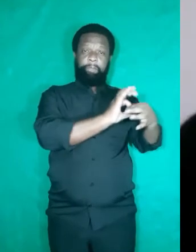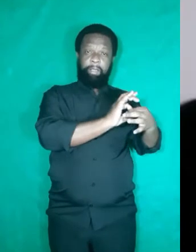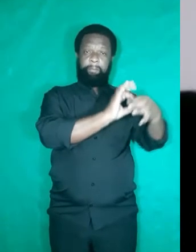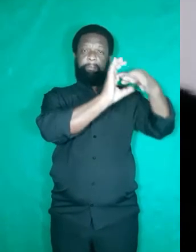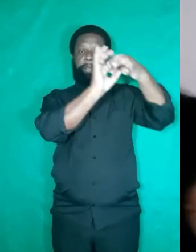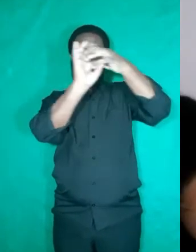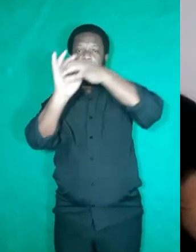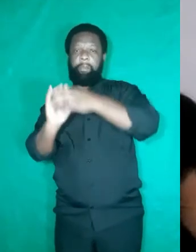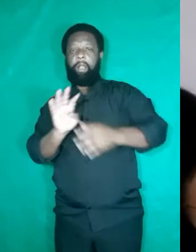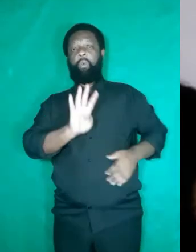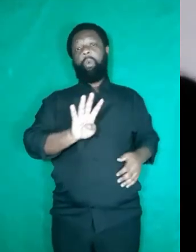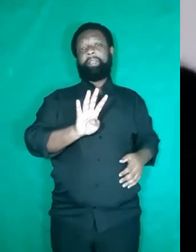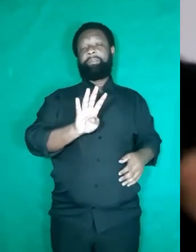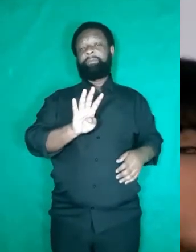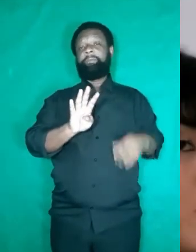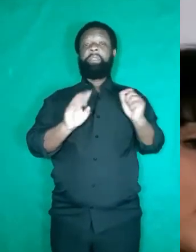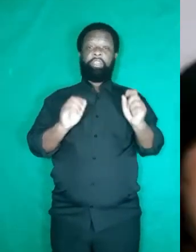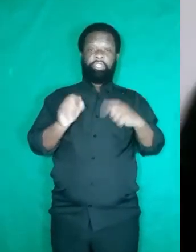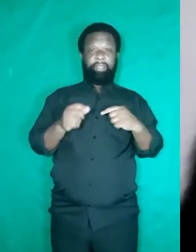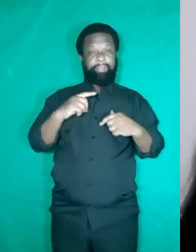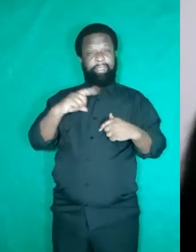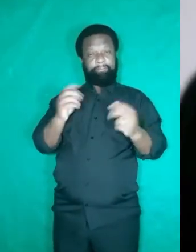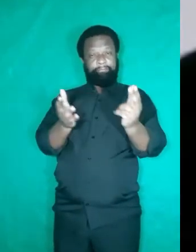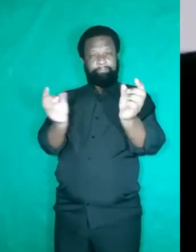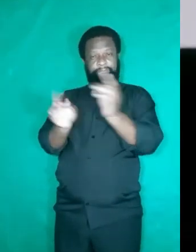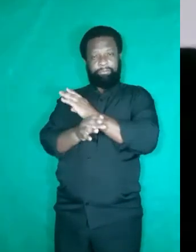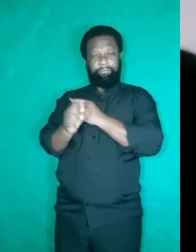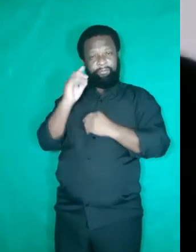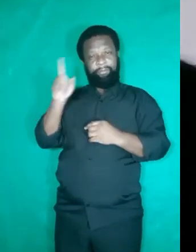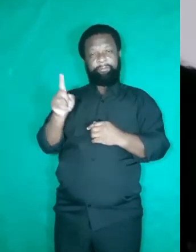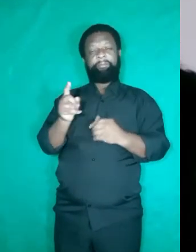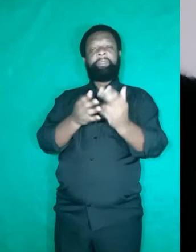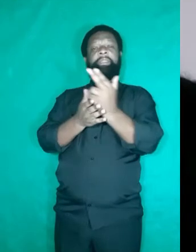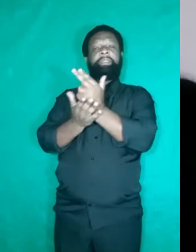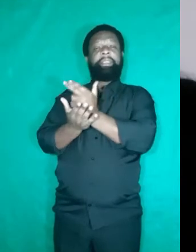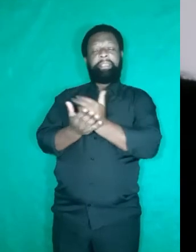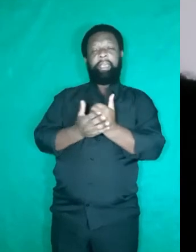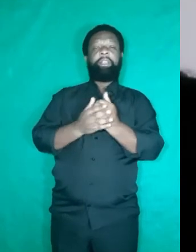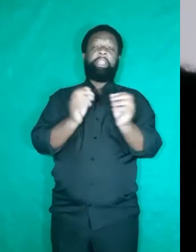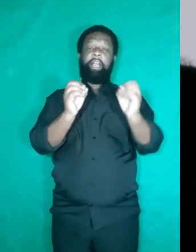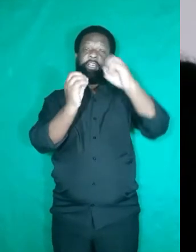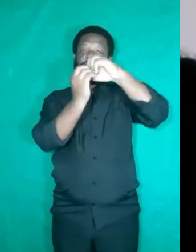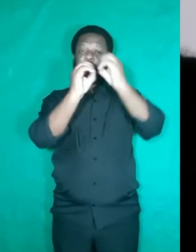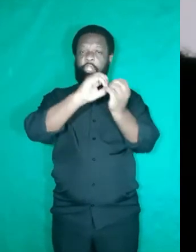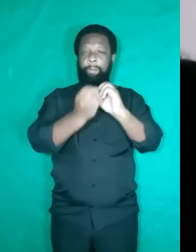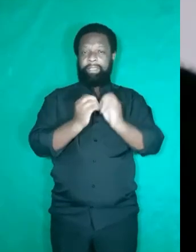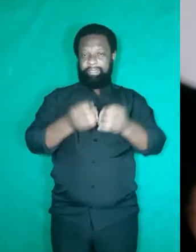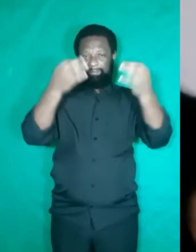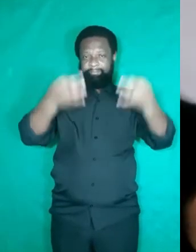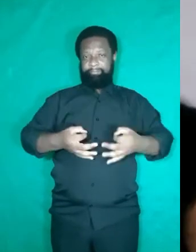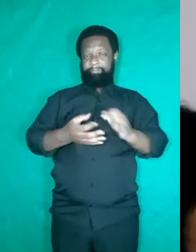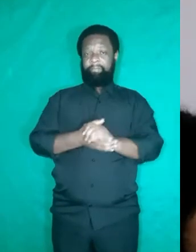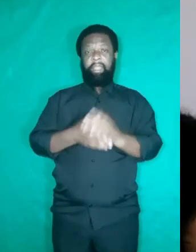estou colocando aqui essa molécula com a geometria correta. Vocês podem se perguntar o seguinte: bom,